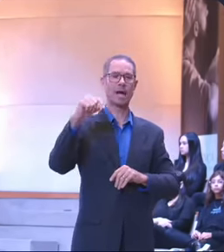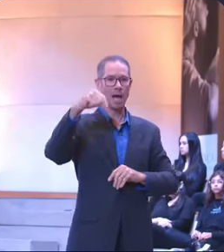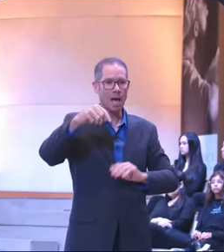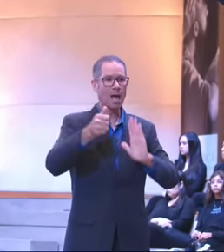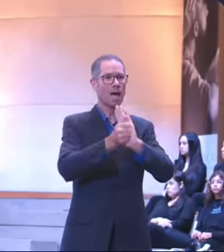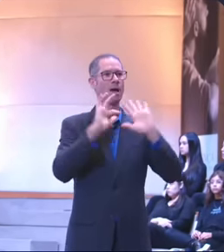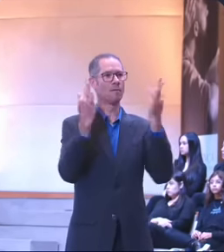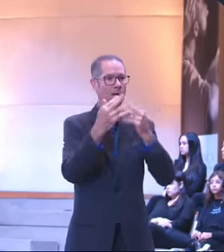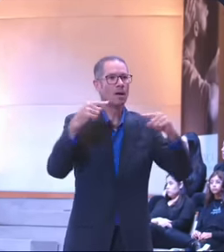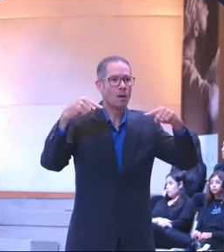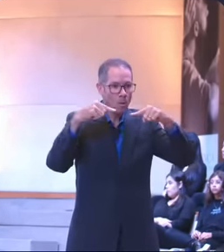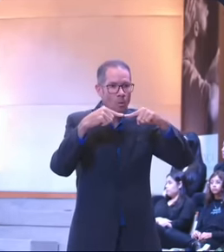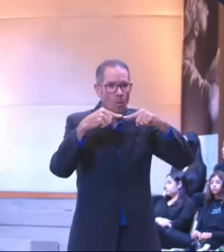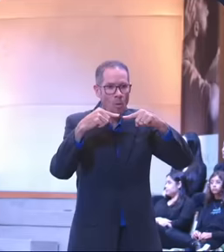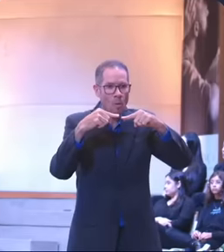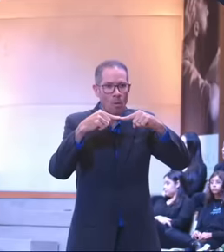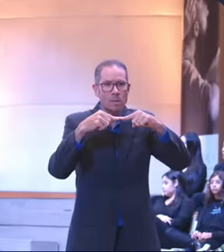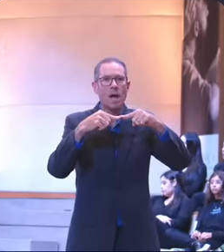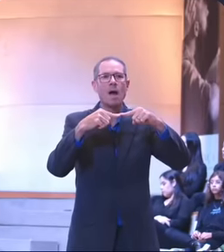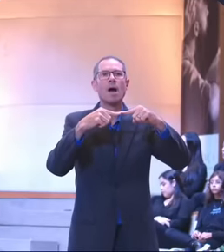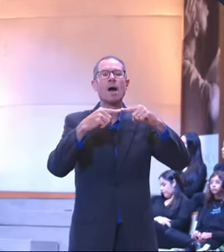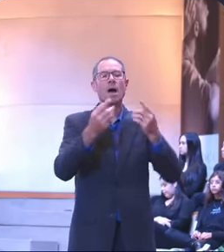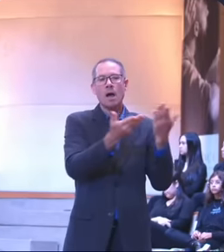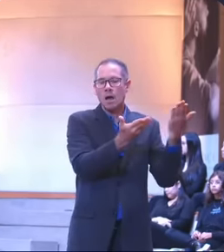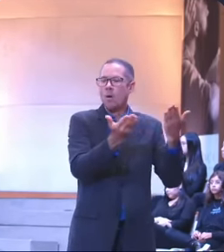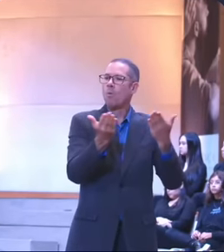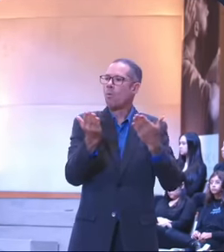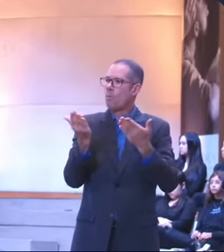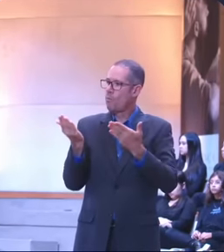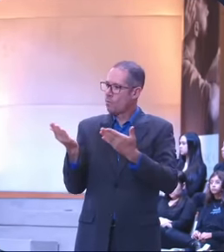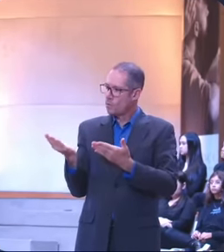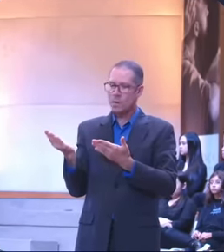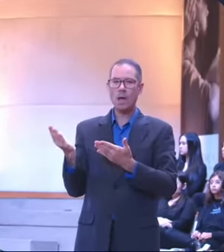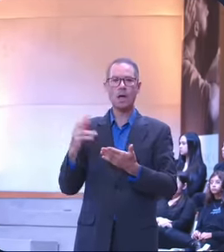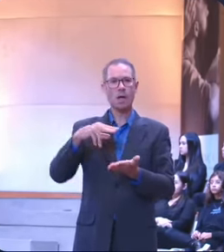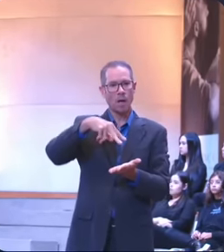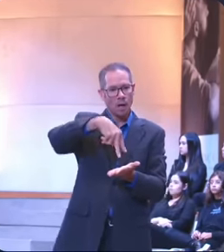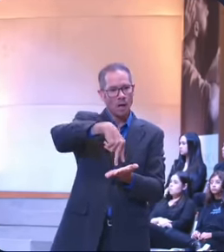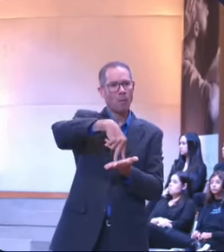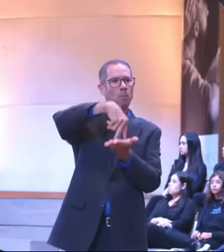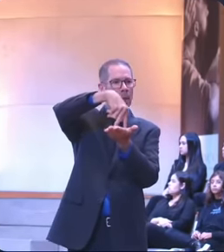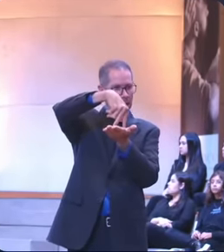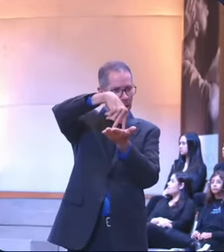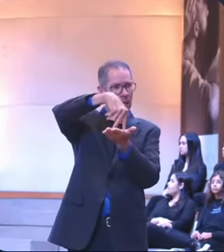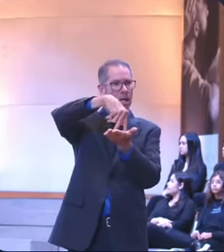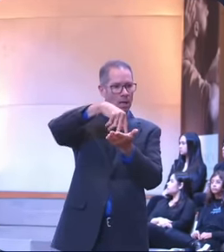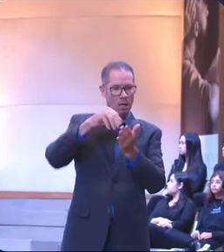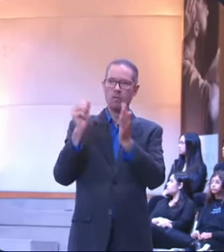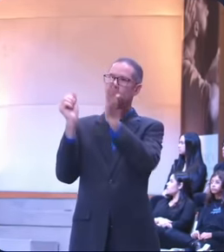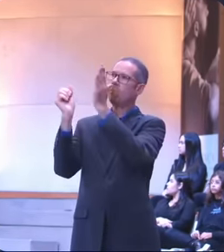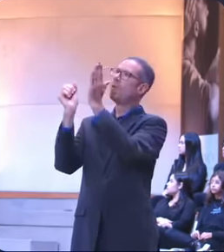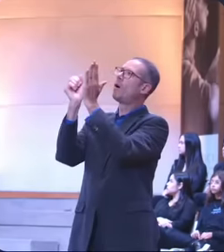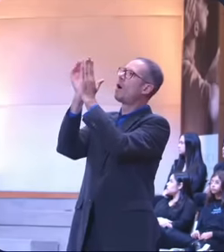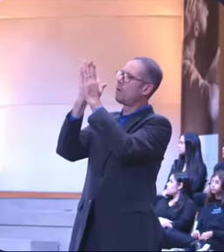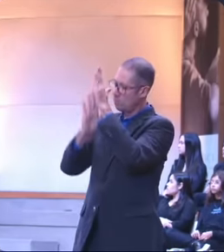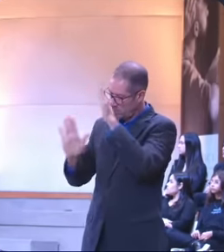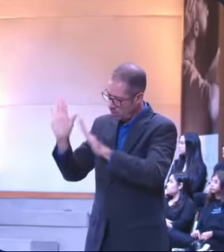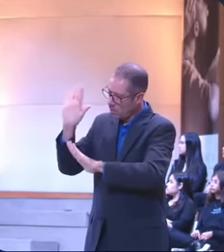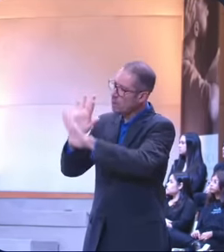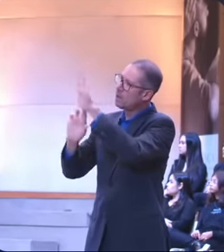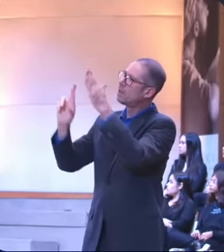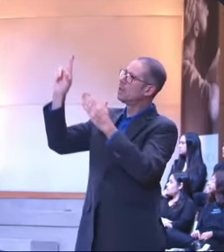Você concorda com isso? Então eu queria convidar você para ficar de pé e a gente vai adorar a Deus falando